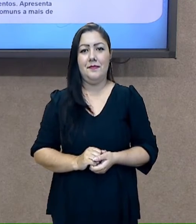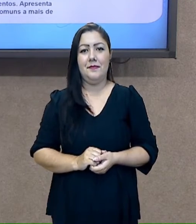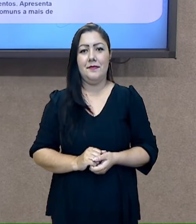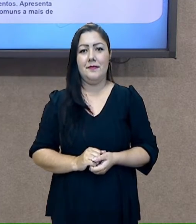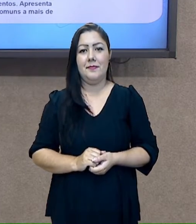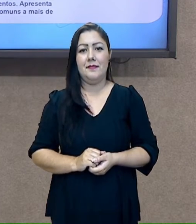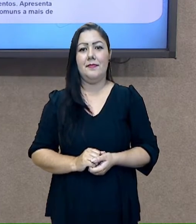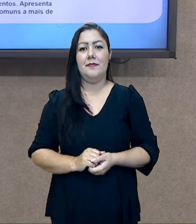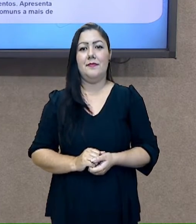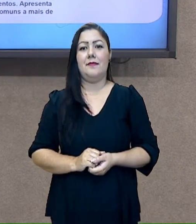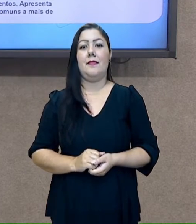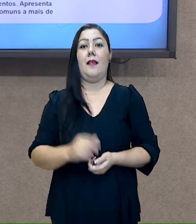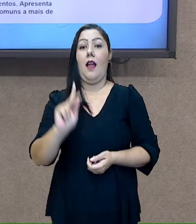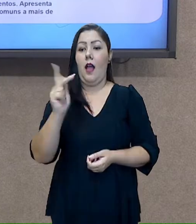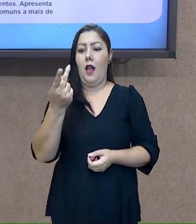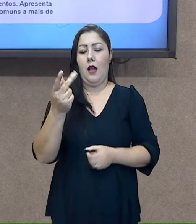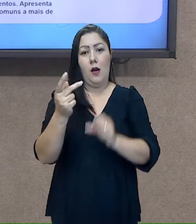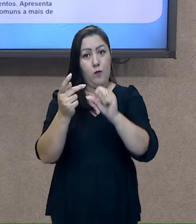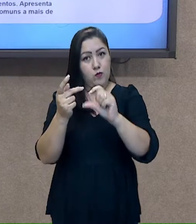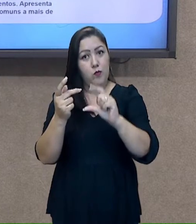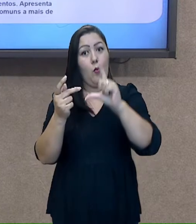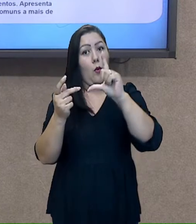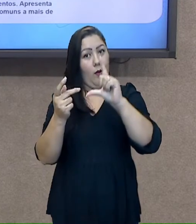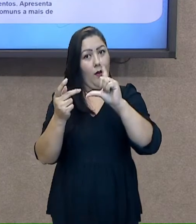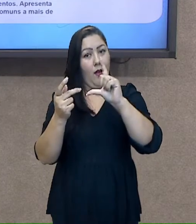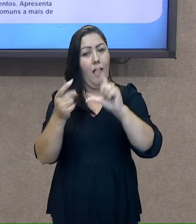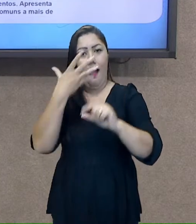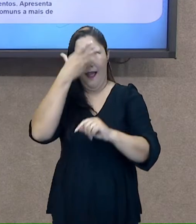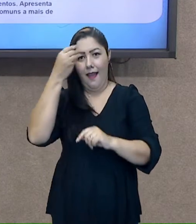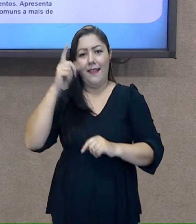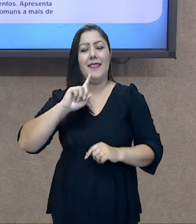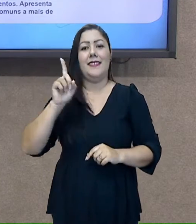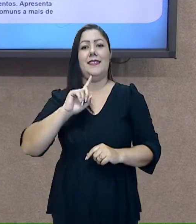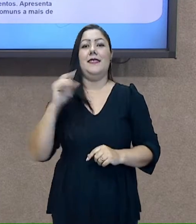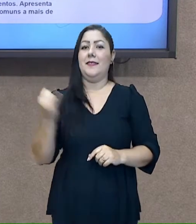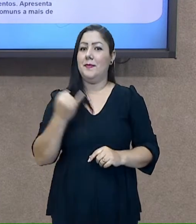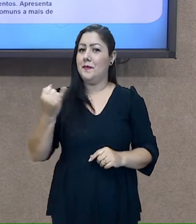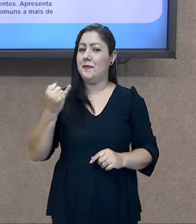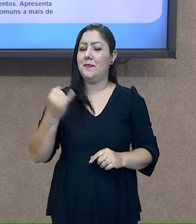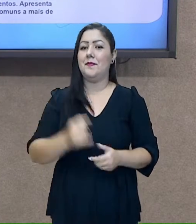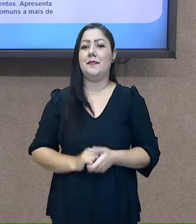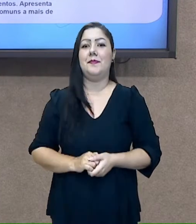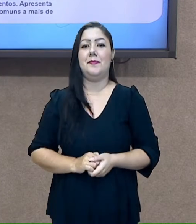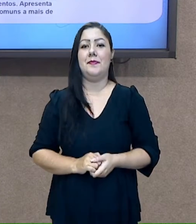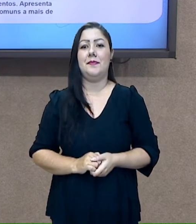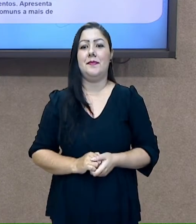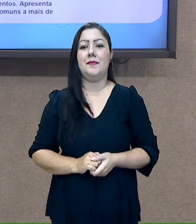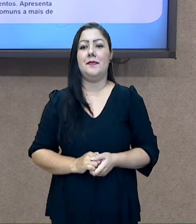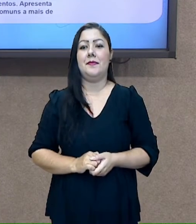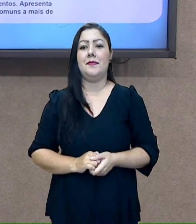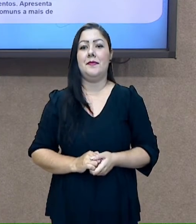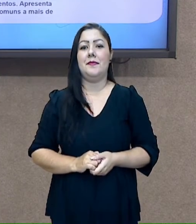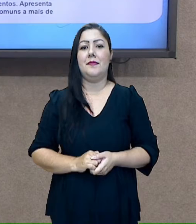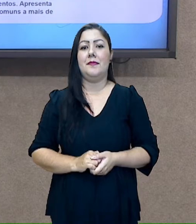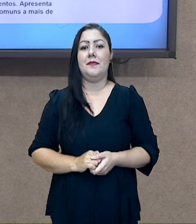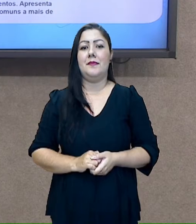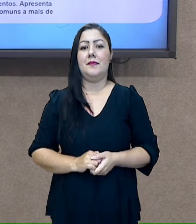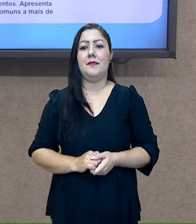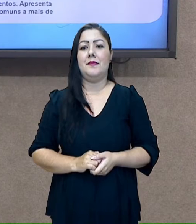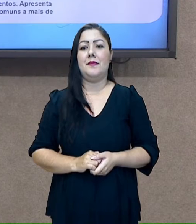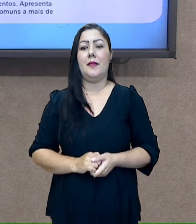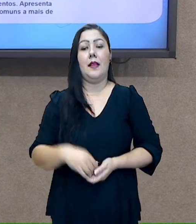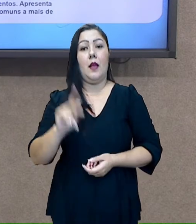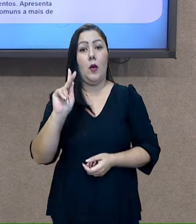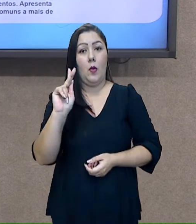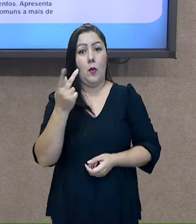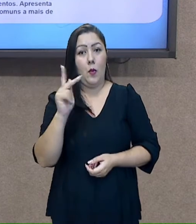H maiúsculo. Não esqueça desta importante informação. Gente, o